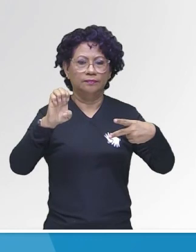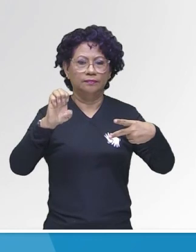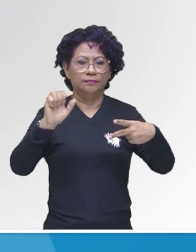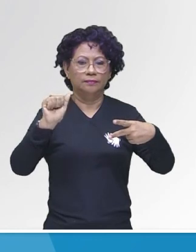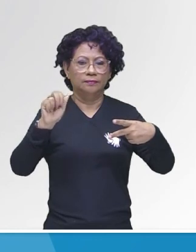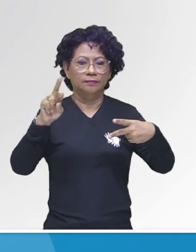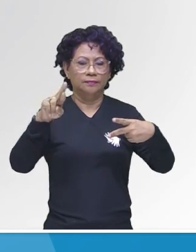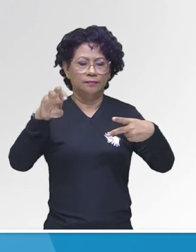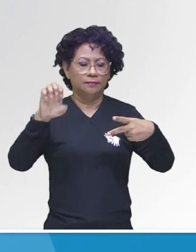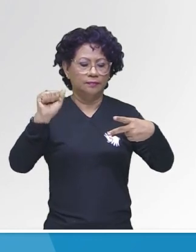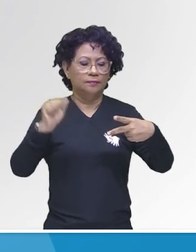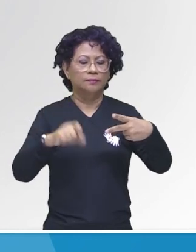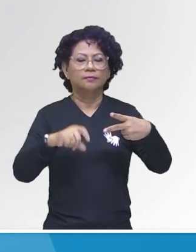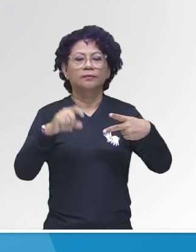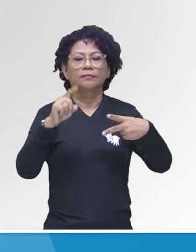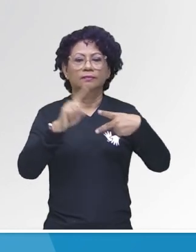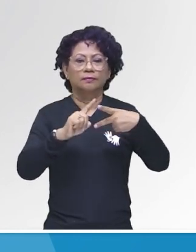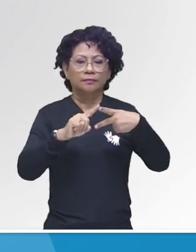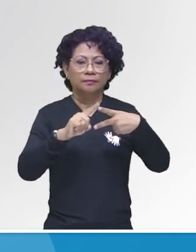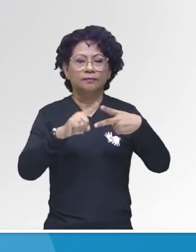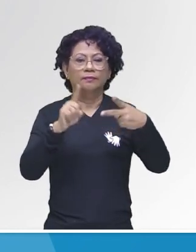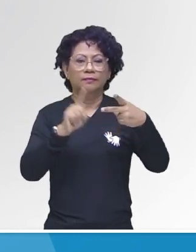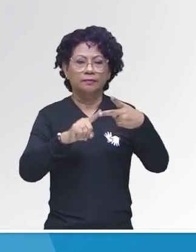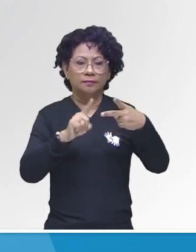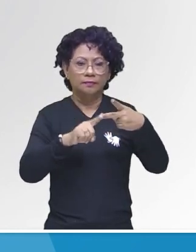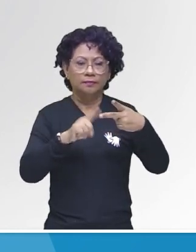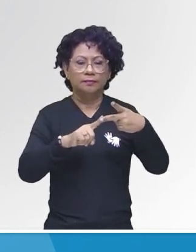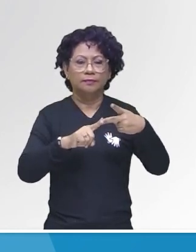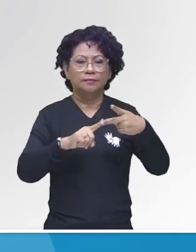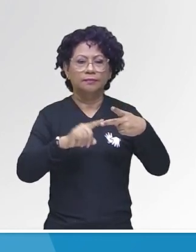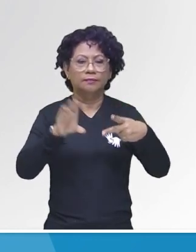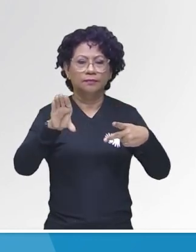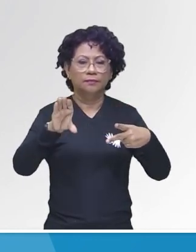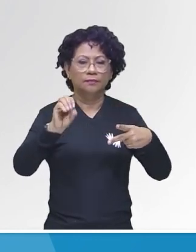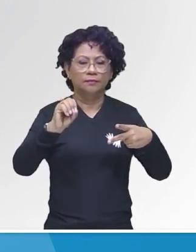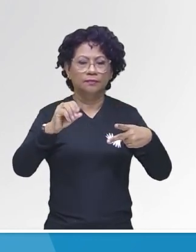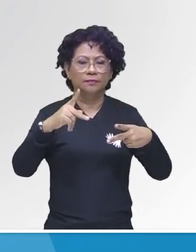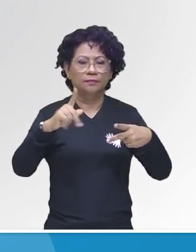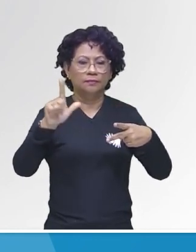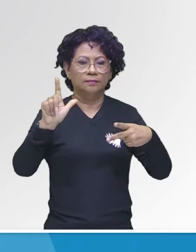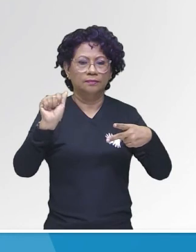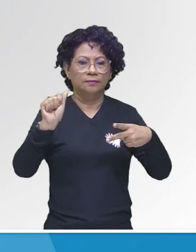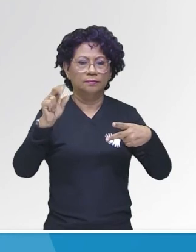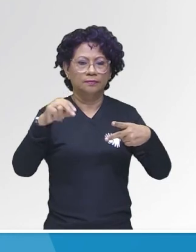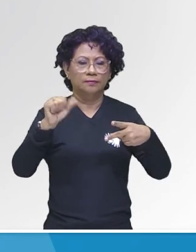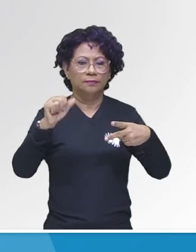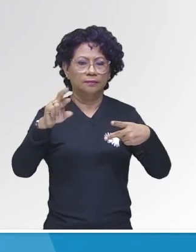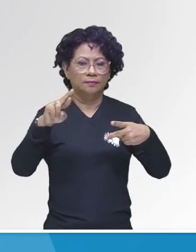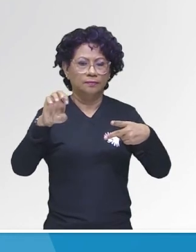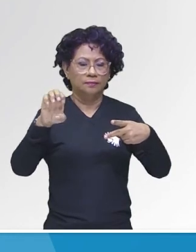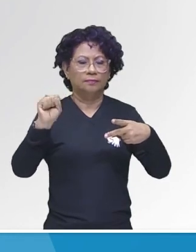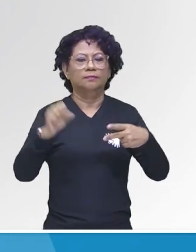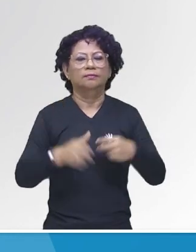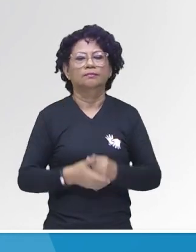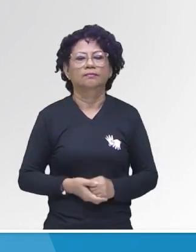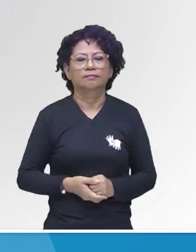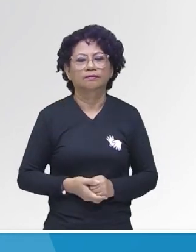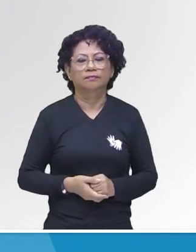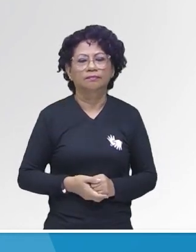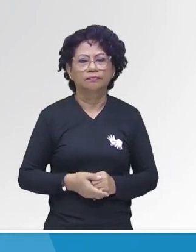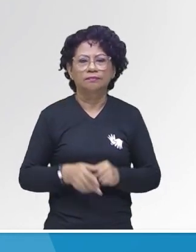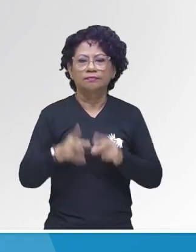que são colineares e também coplanares, que nem a letra A. Opa.